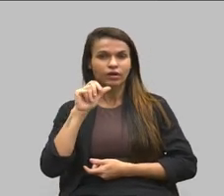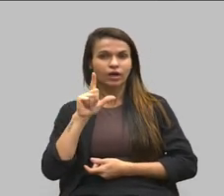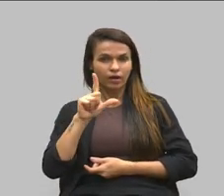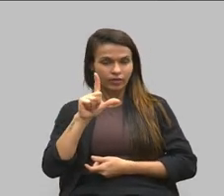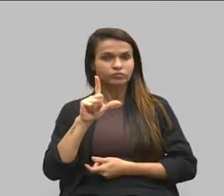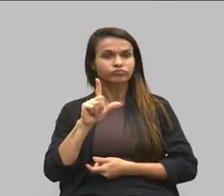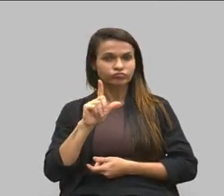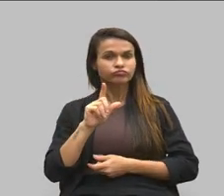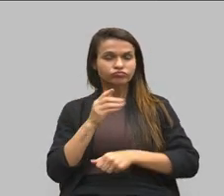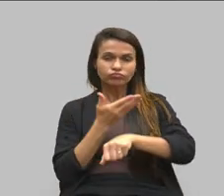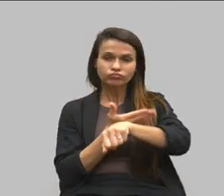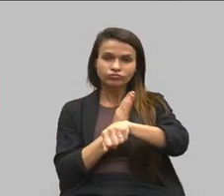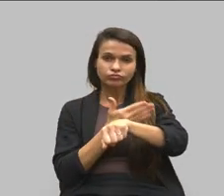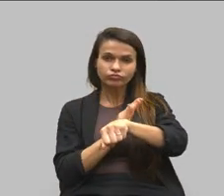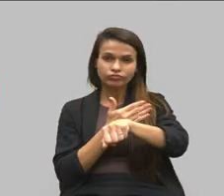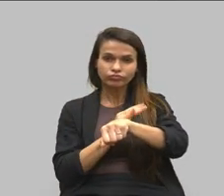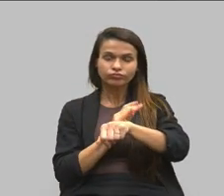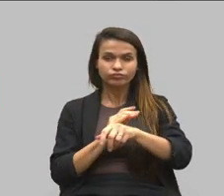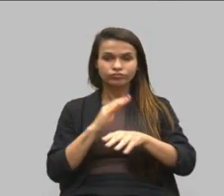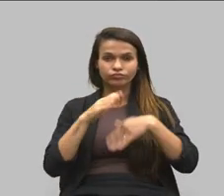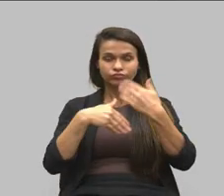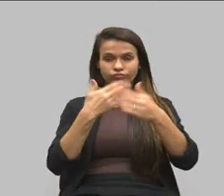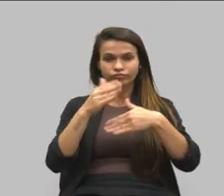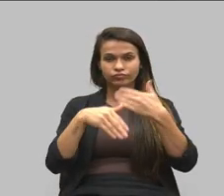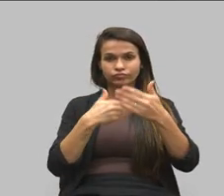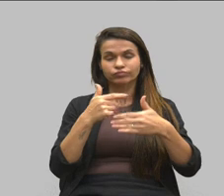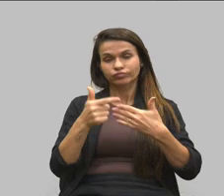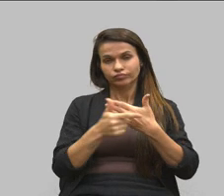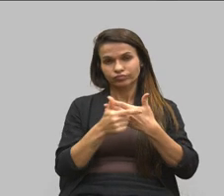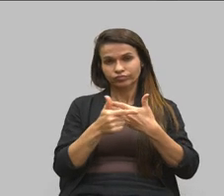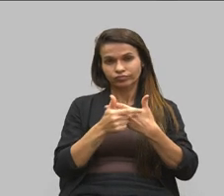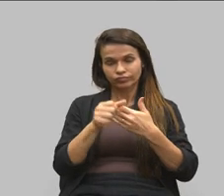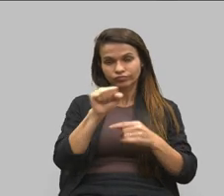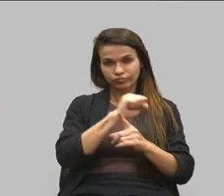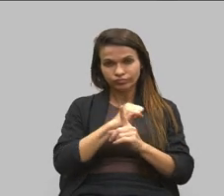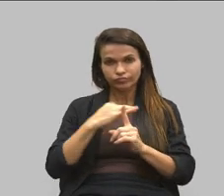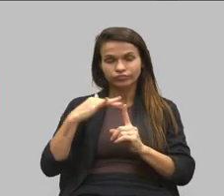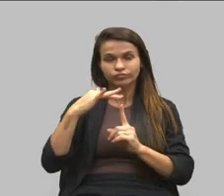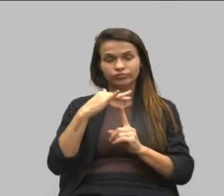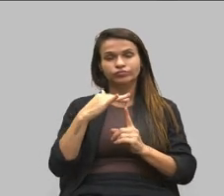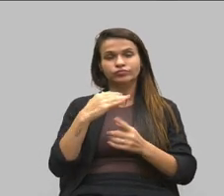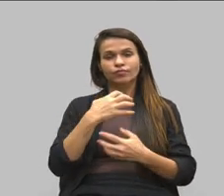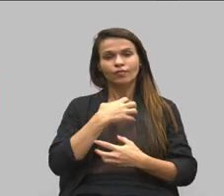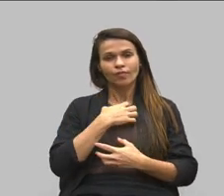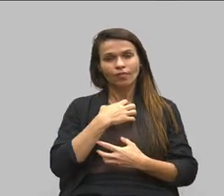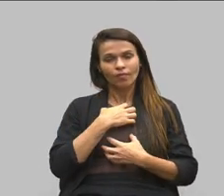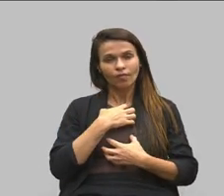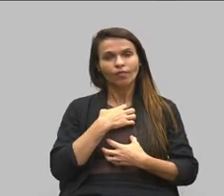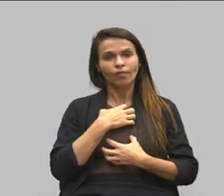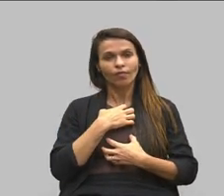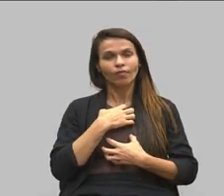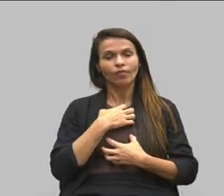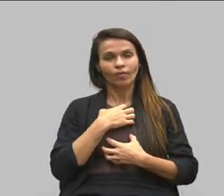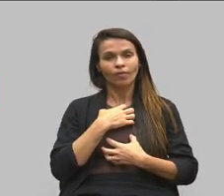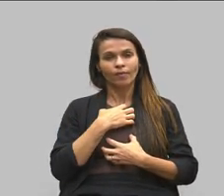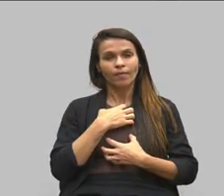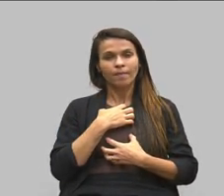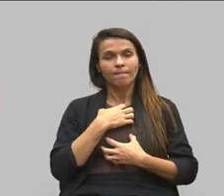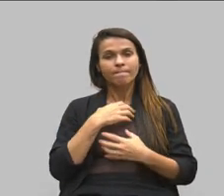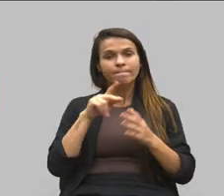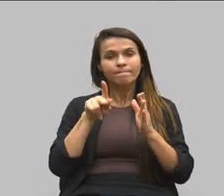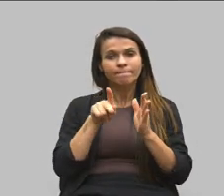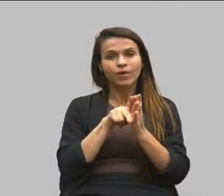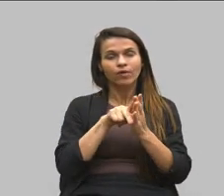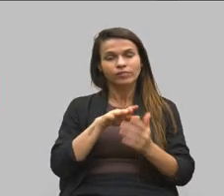execução dos nossos papéis ocupacionais e sociais de maneira satisfatória e apropriada eh pro seu